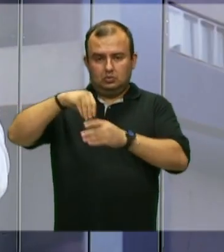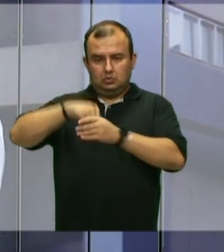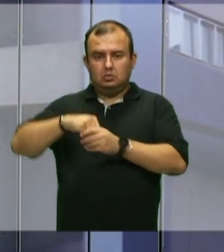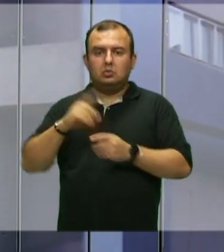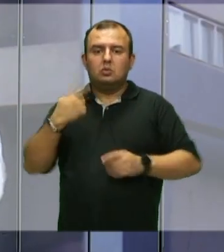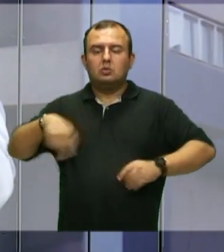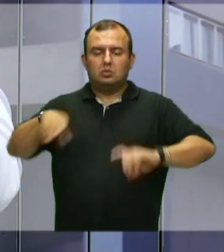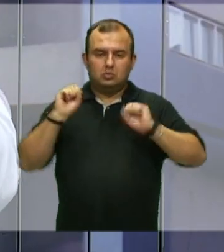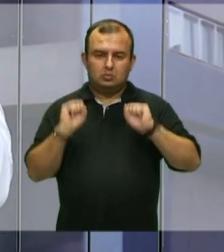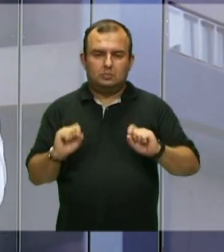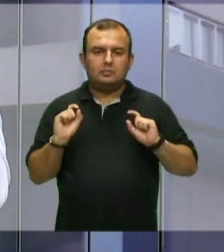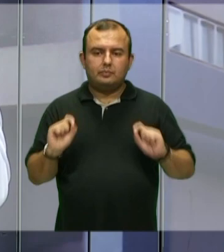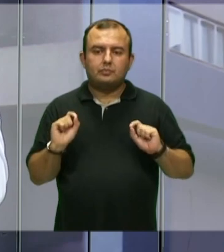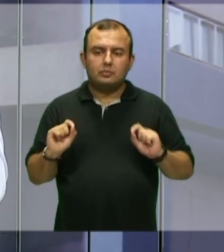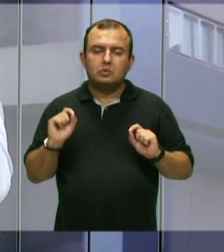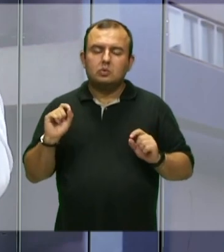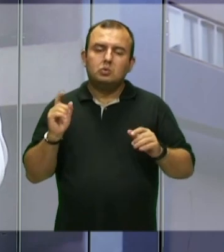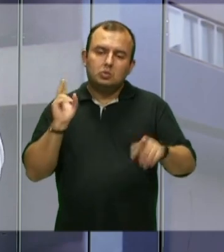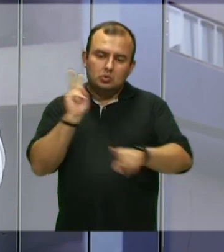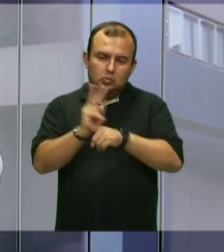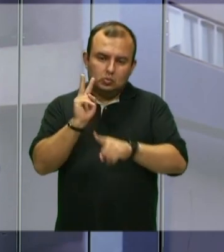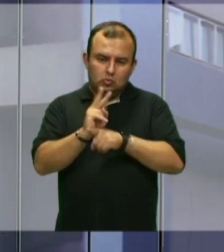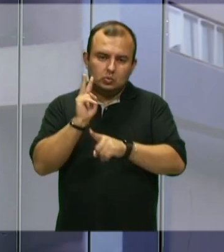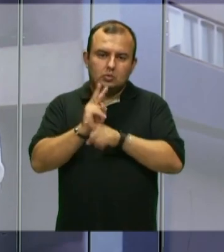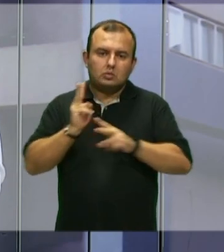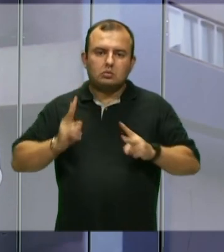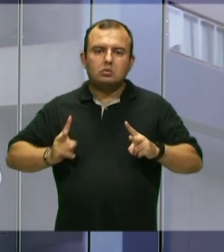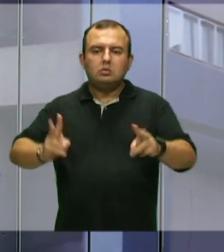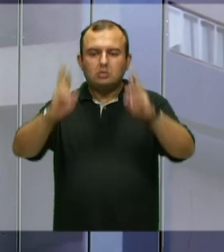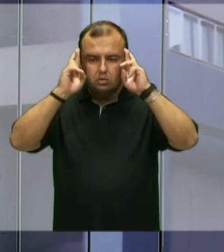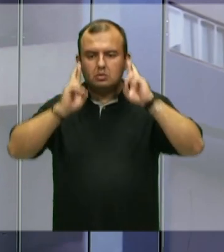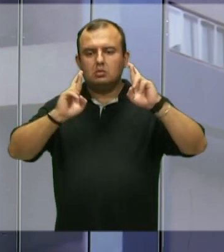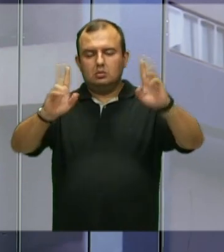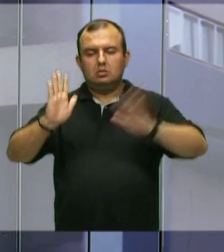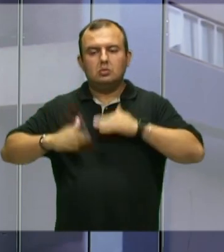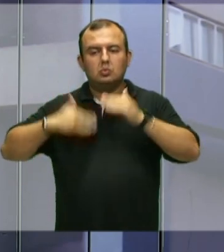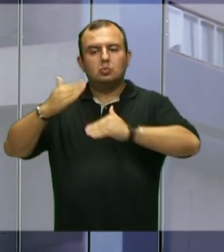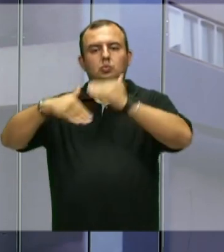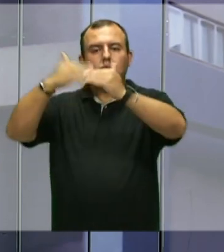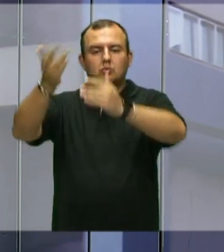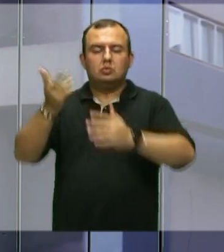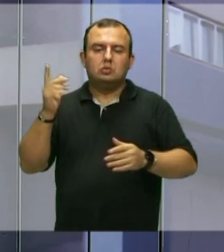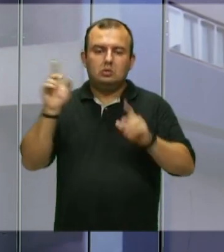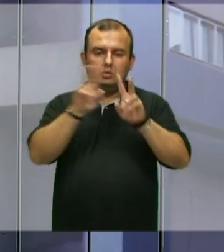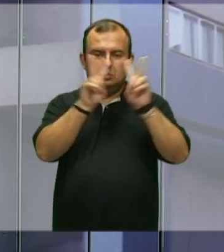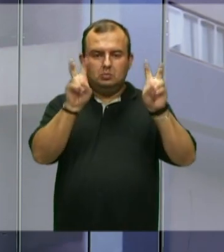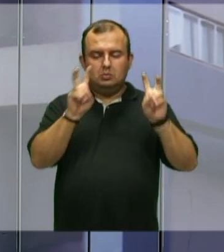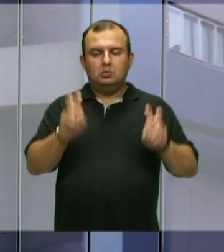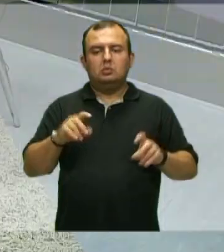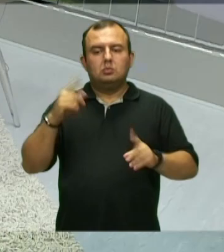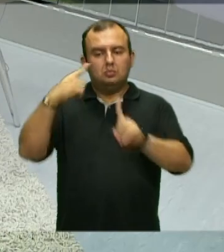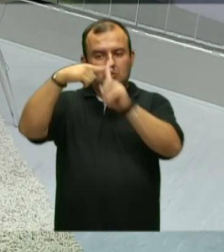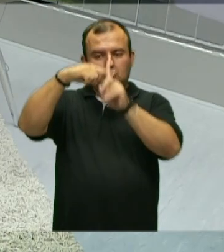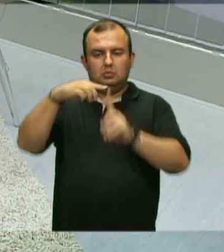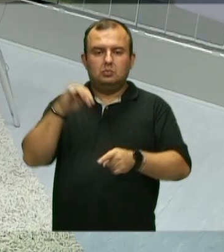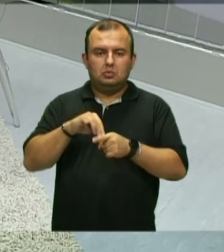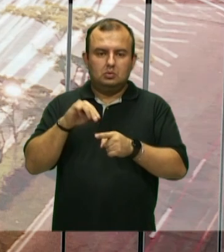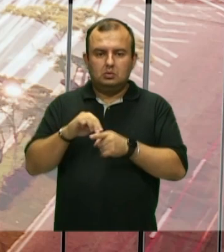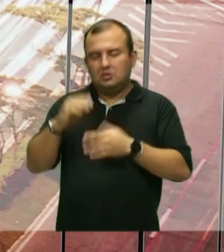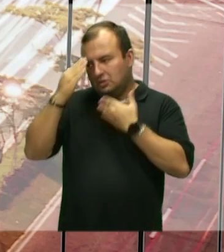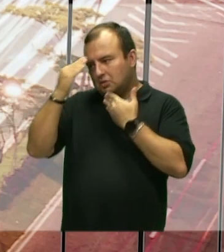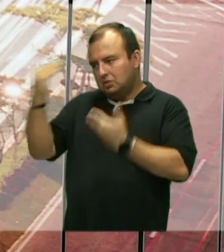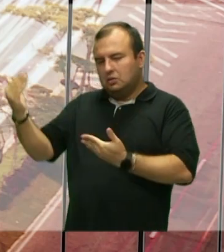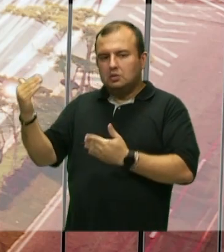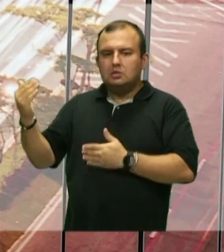que a gente possa conservar e continuar com esse respeito para avançar nas pautas positivas para o nosso município. Muito